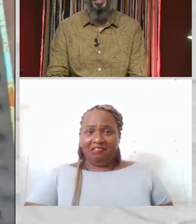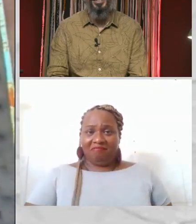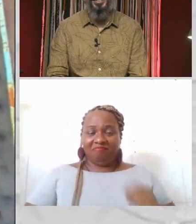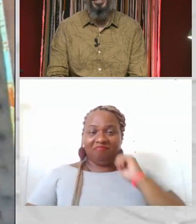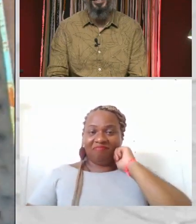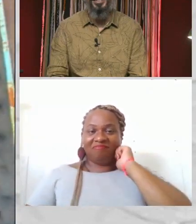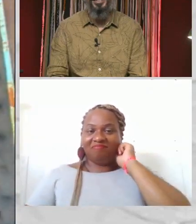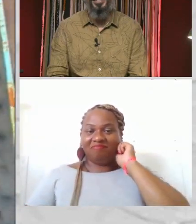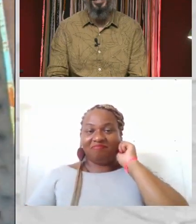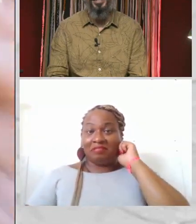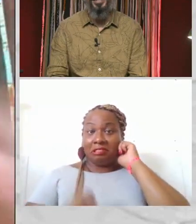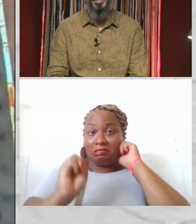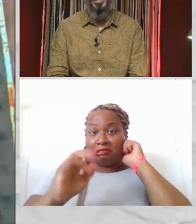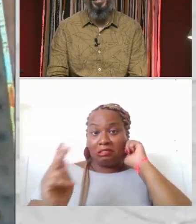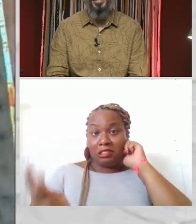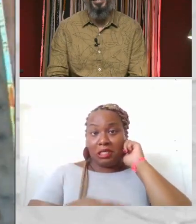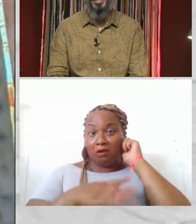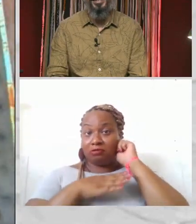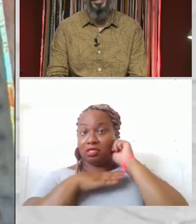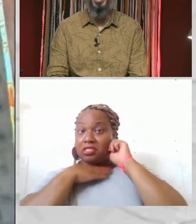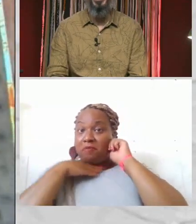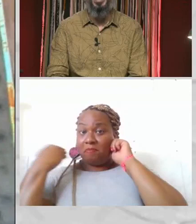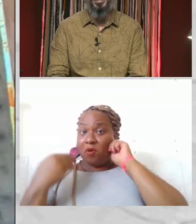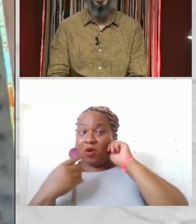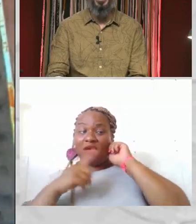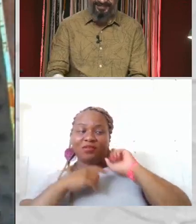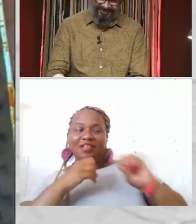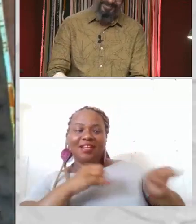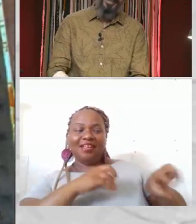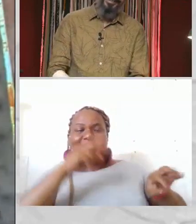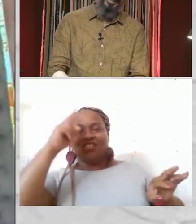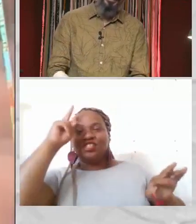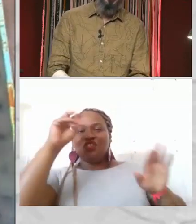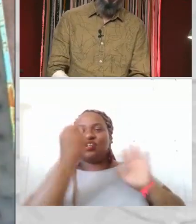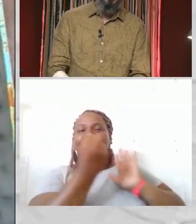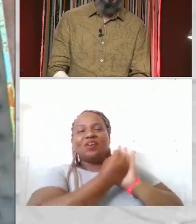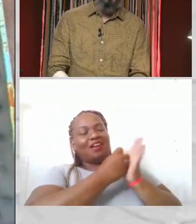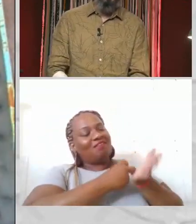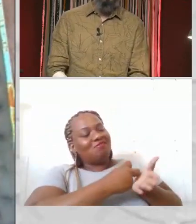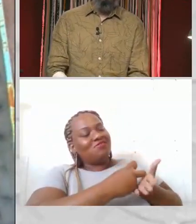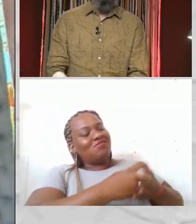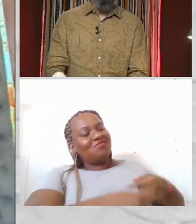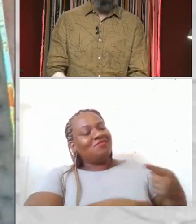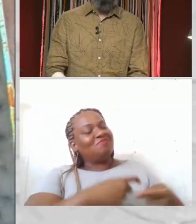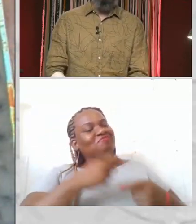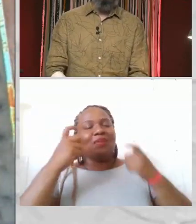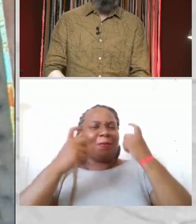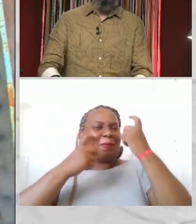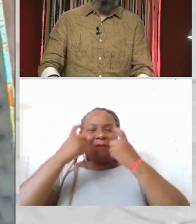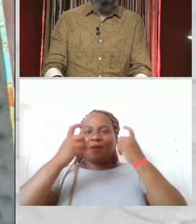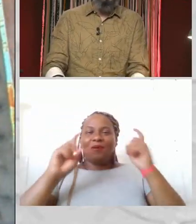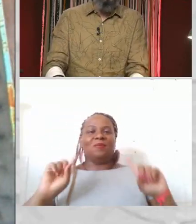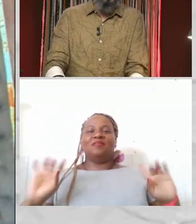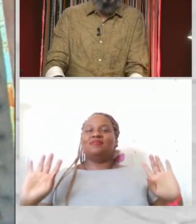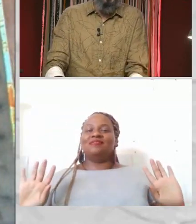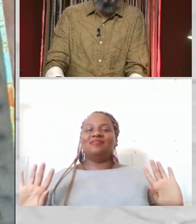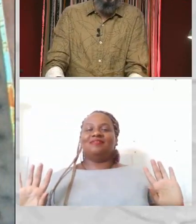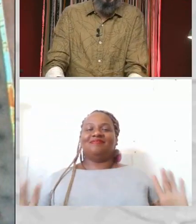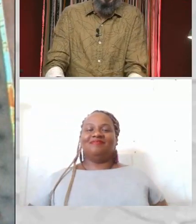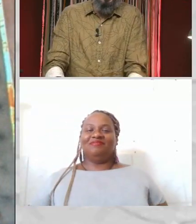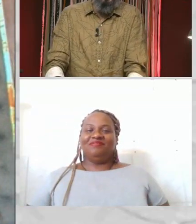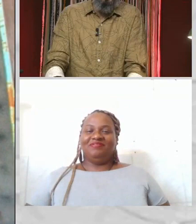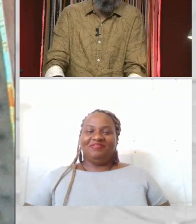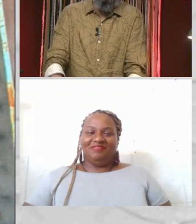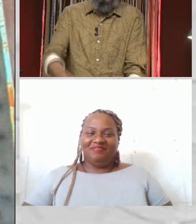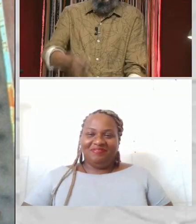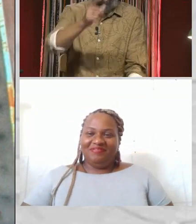para o segundo andar, o legado fica com a arte. Então está tudo certo. A gente não tem preocupação com isso. Muito bem, muito